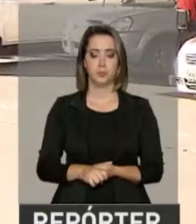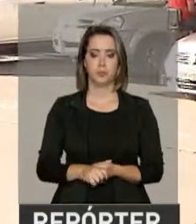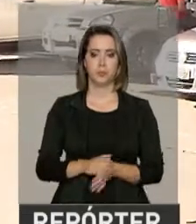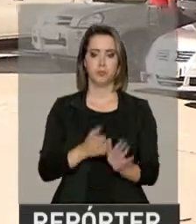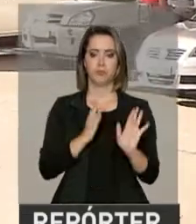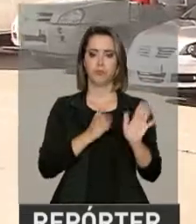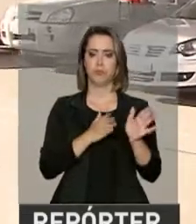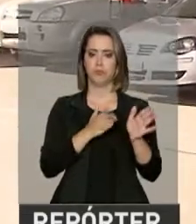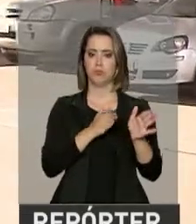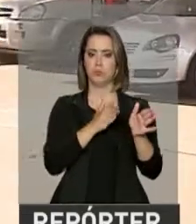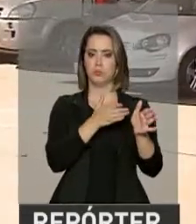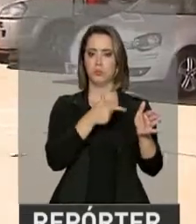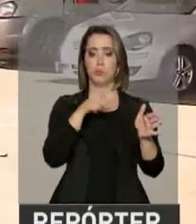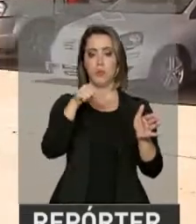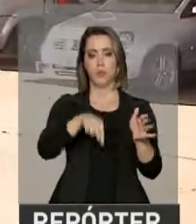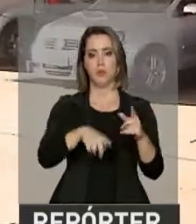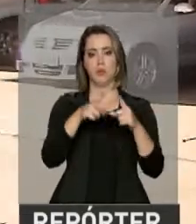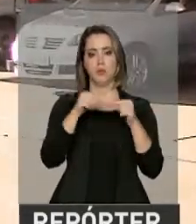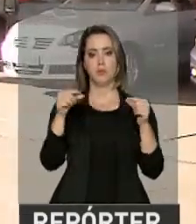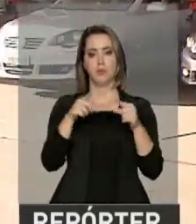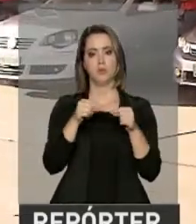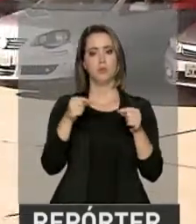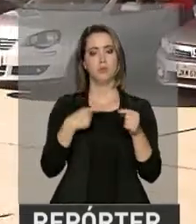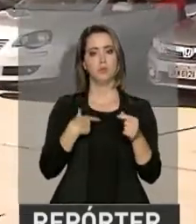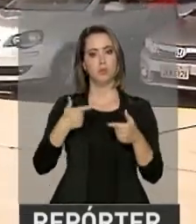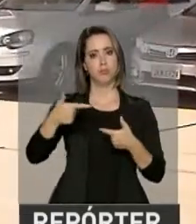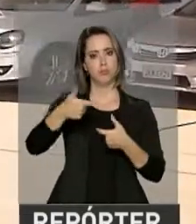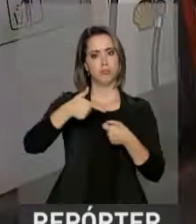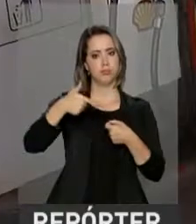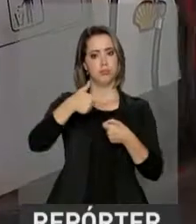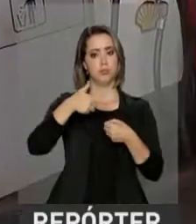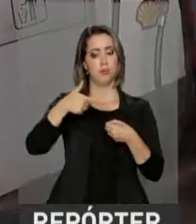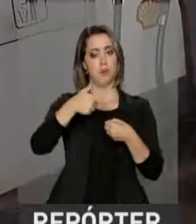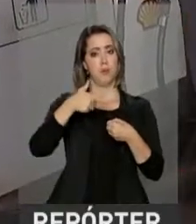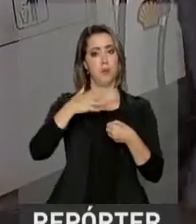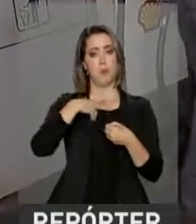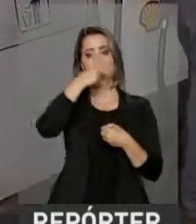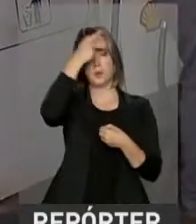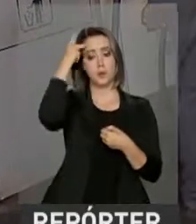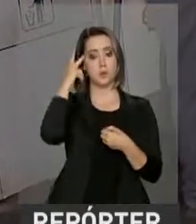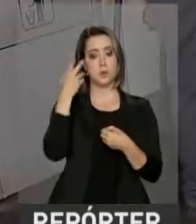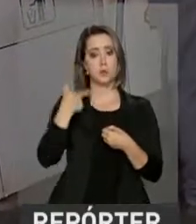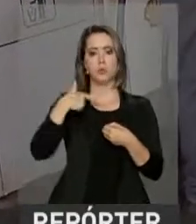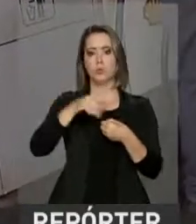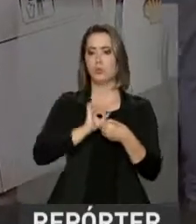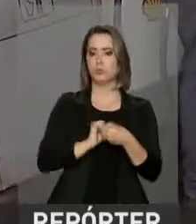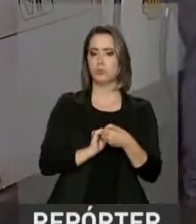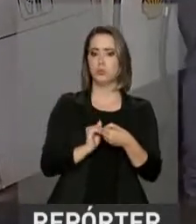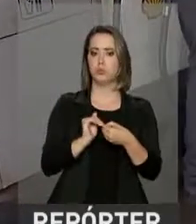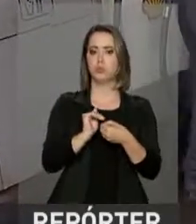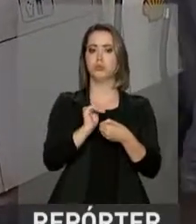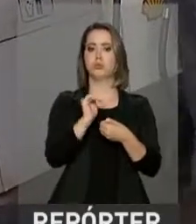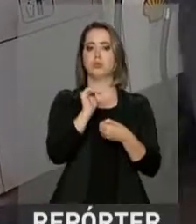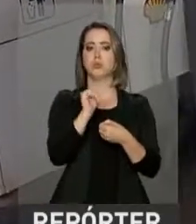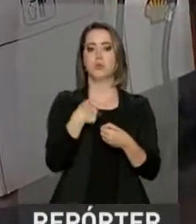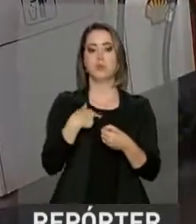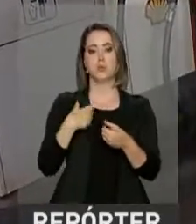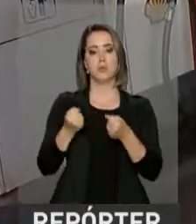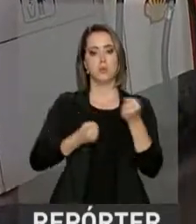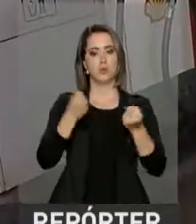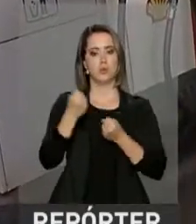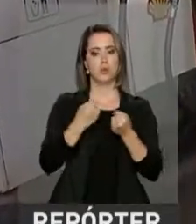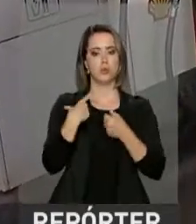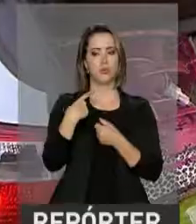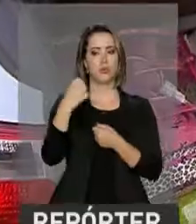fila neste posto de gasolina de Brasília para abastecer os veículos. Muitos motoristas encheram o tanque para pegar a estrada neste feriadão